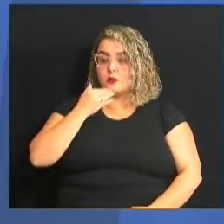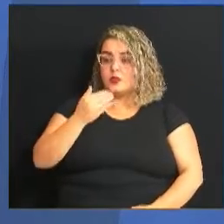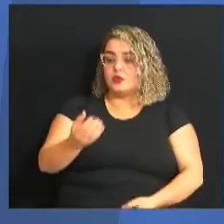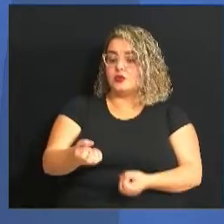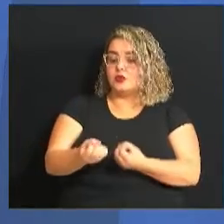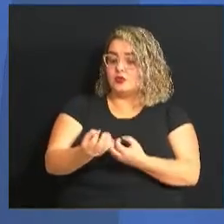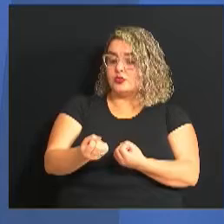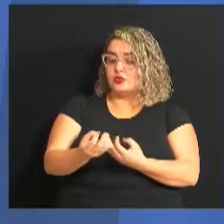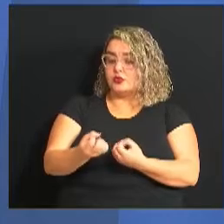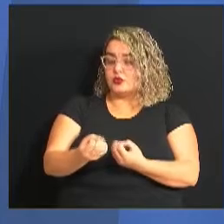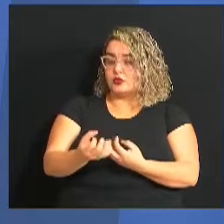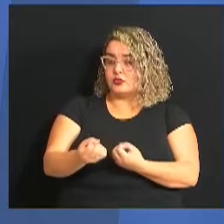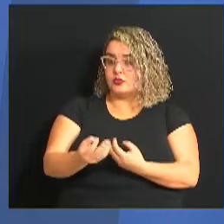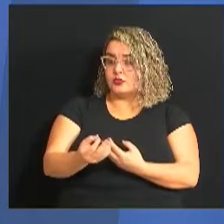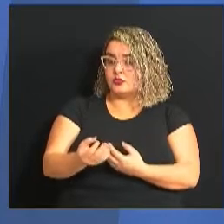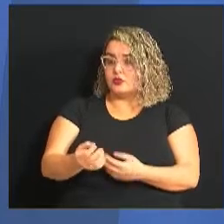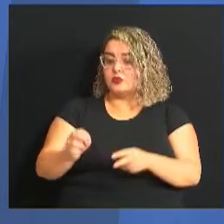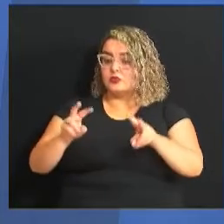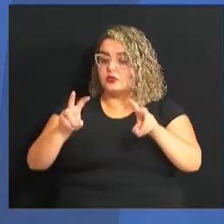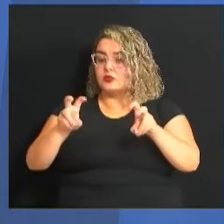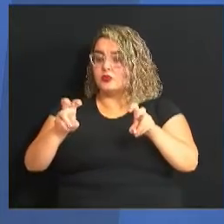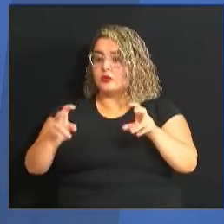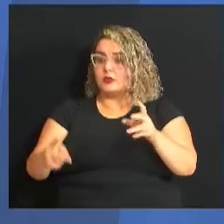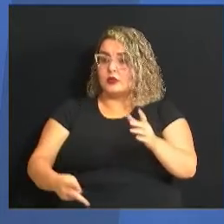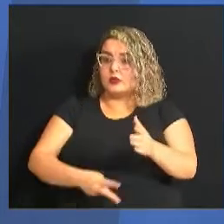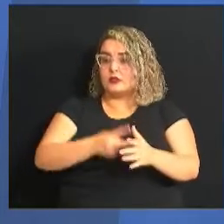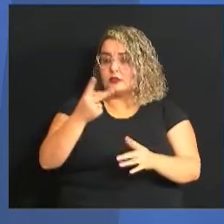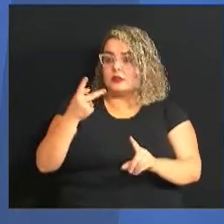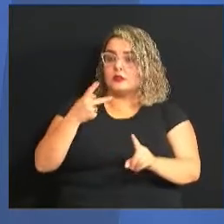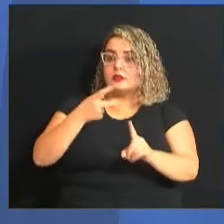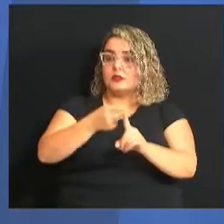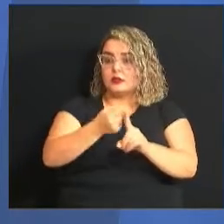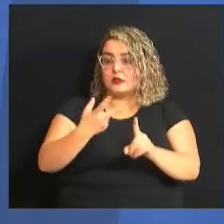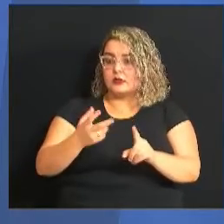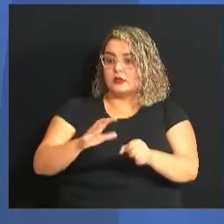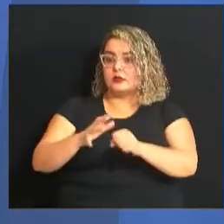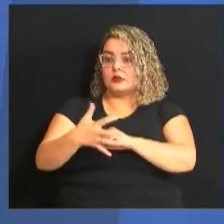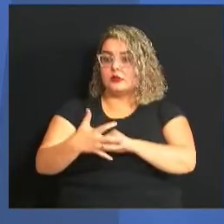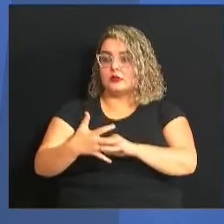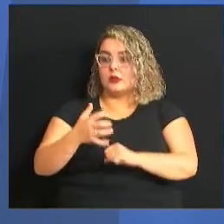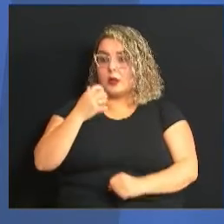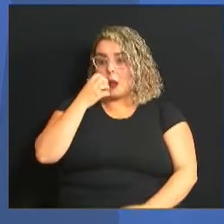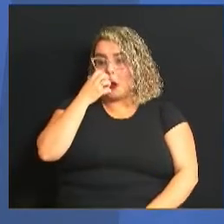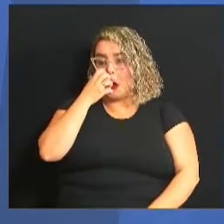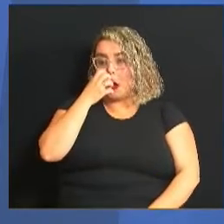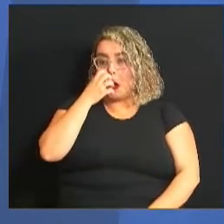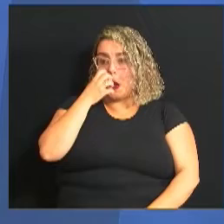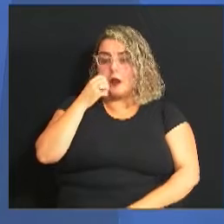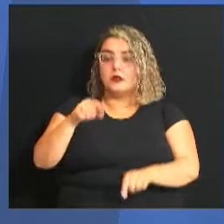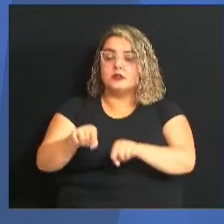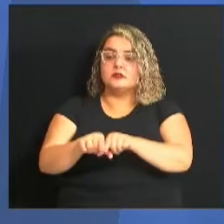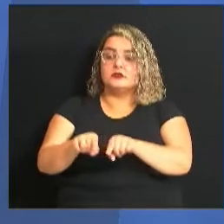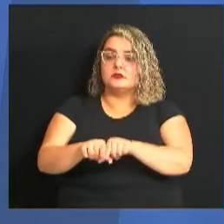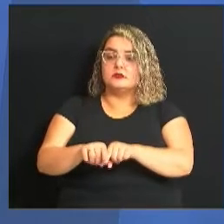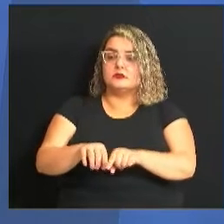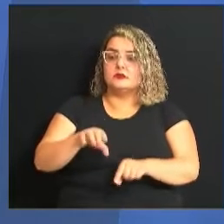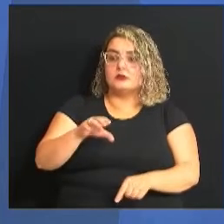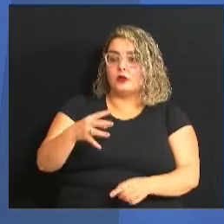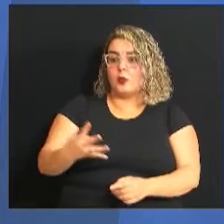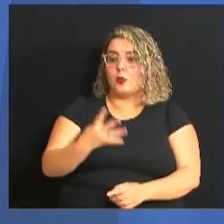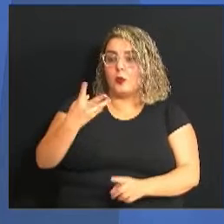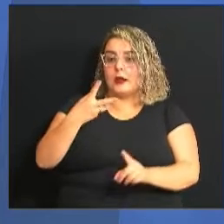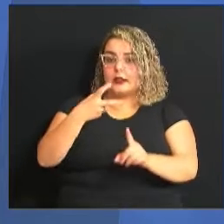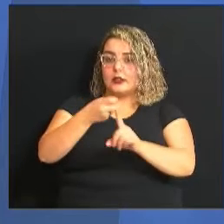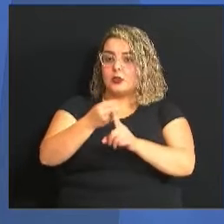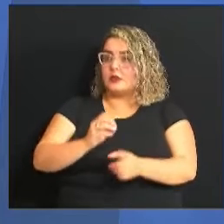informações sobre a segunda dose de reforço da vacina da Covid-19, também chamada de quarta dose.